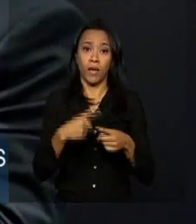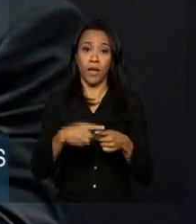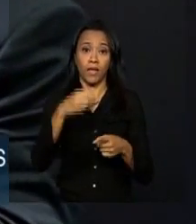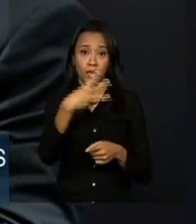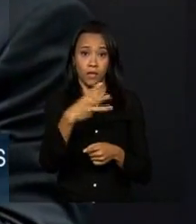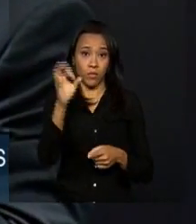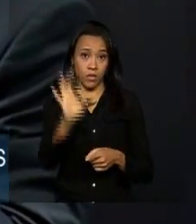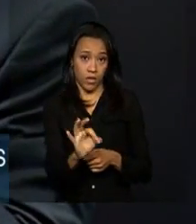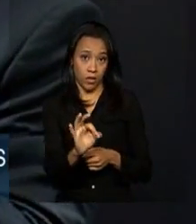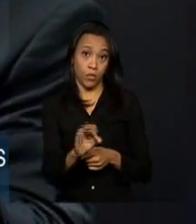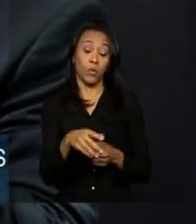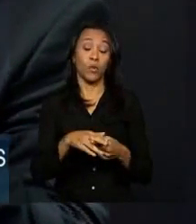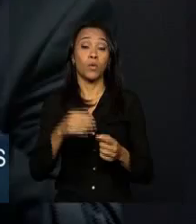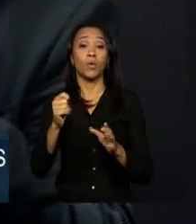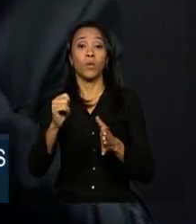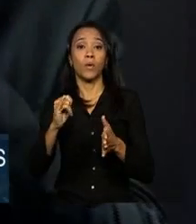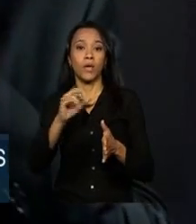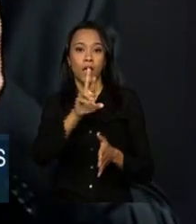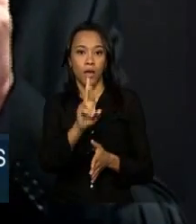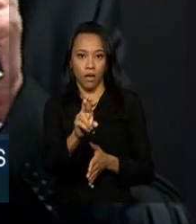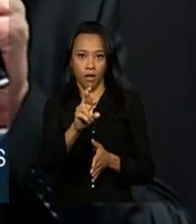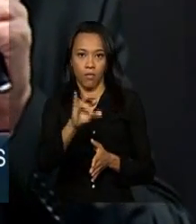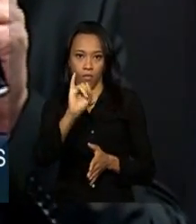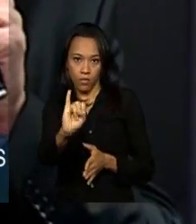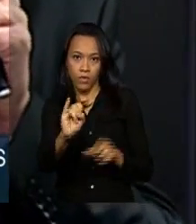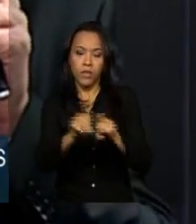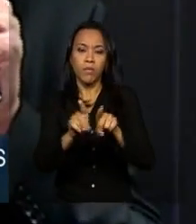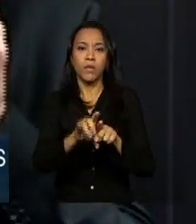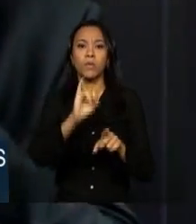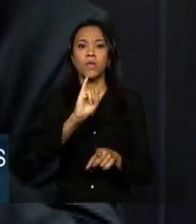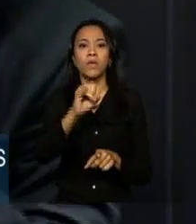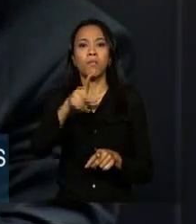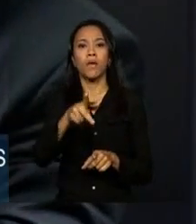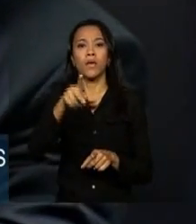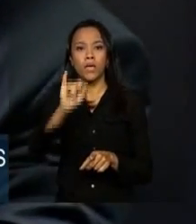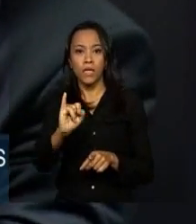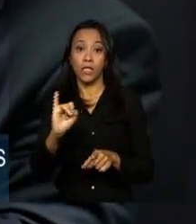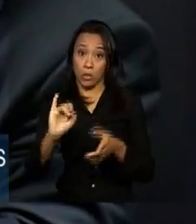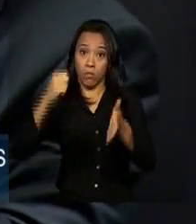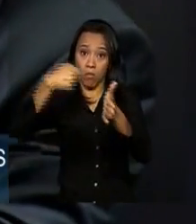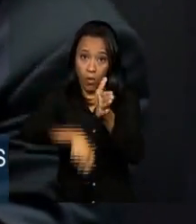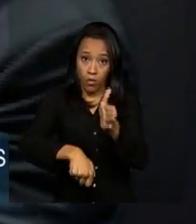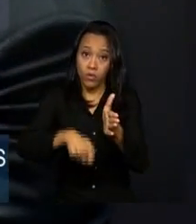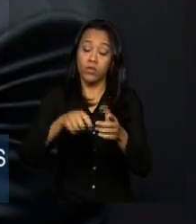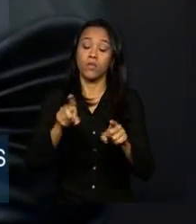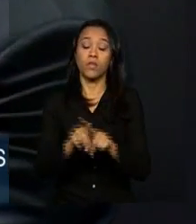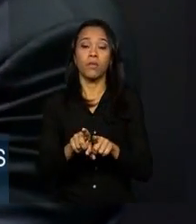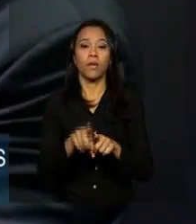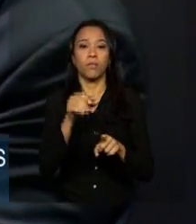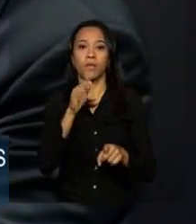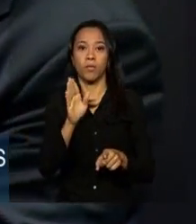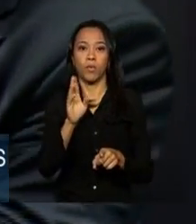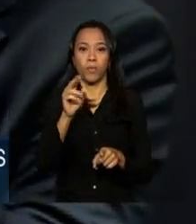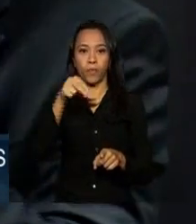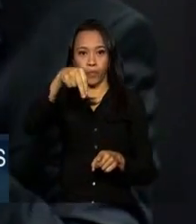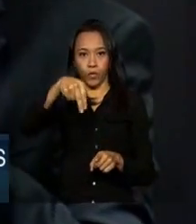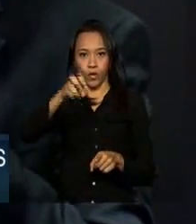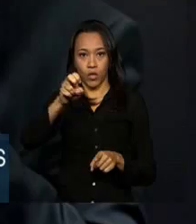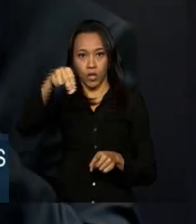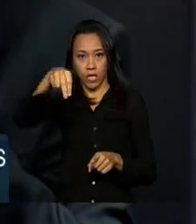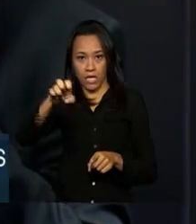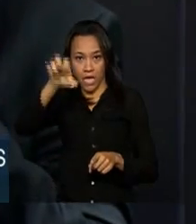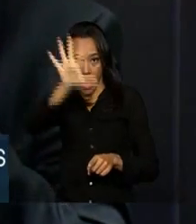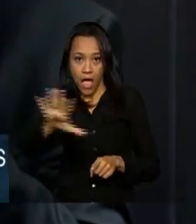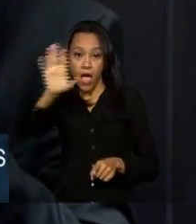de renda e do IPI portanto há também uma divisão desse valor entre as regiões a região Nordeste ela fica